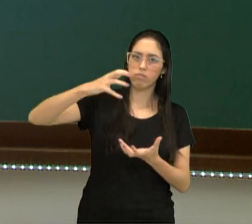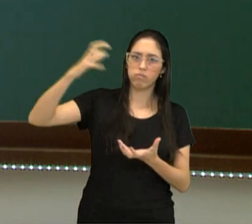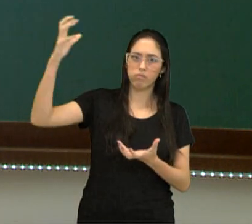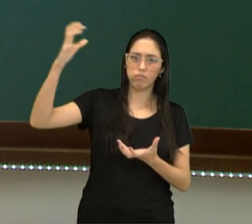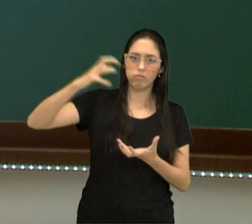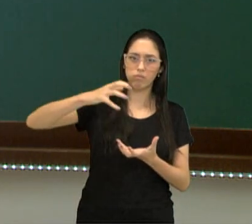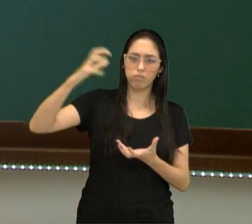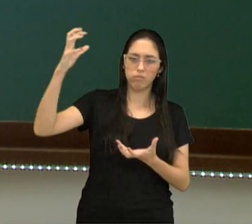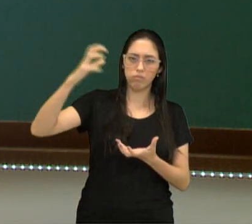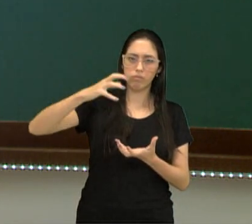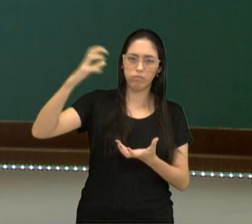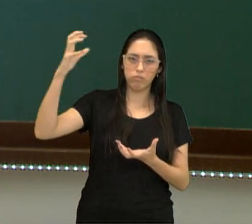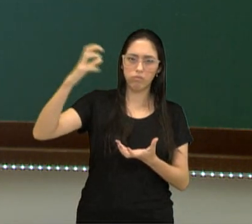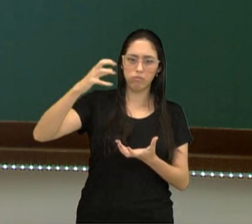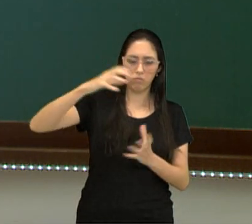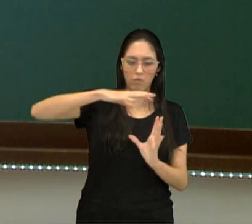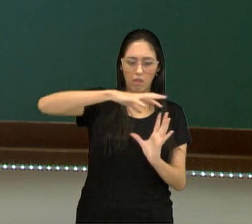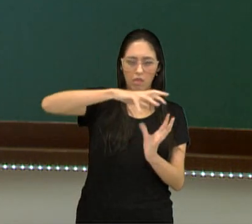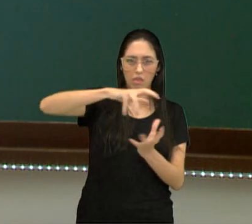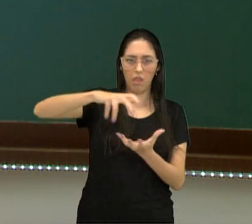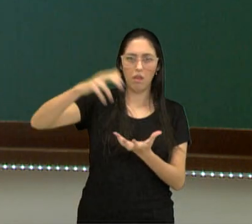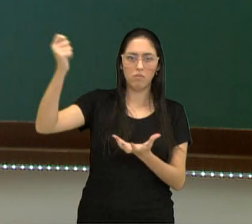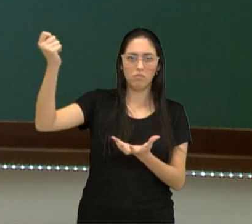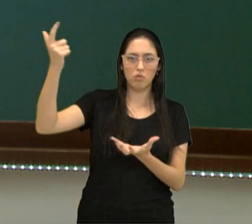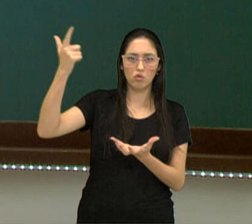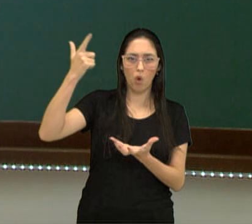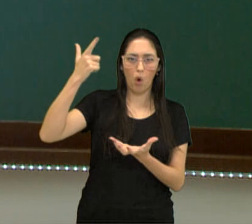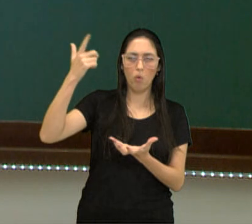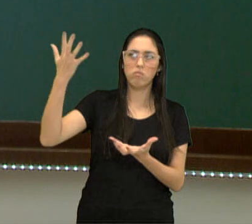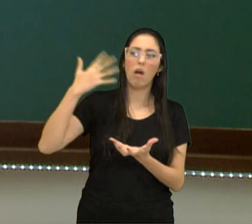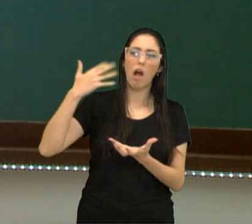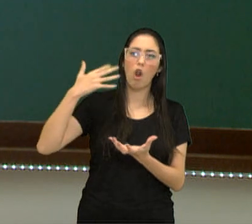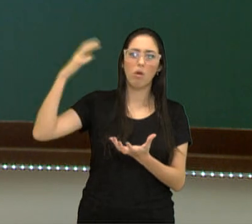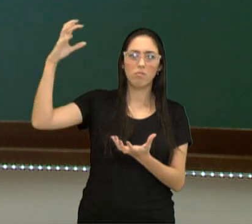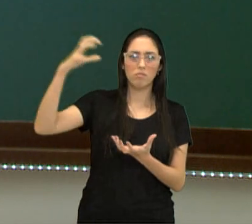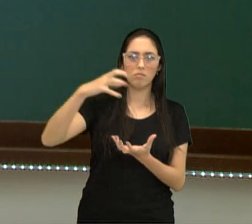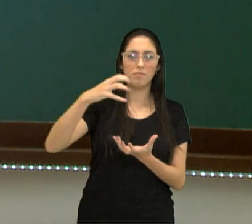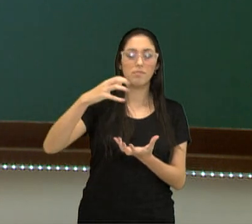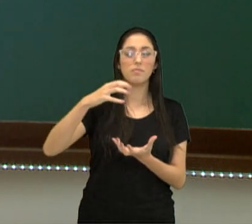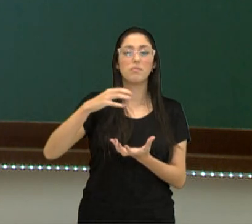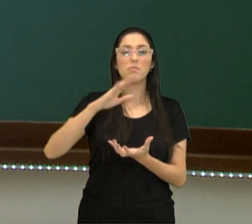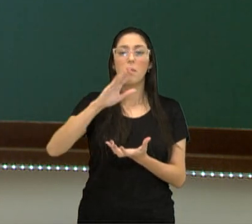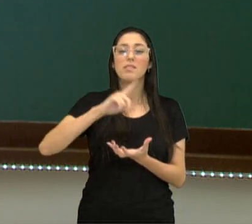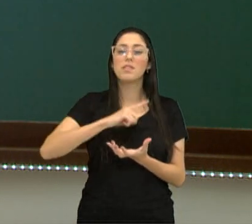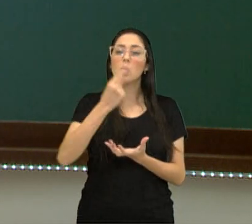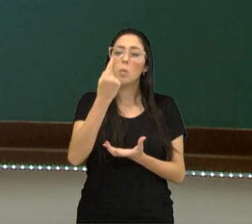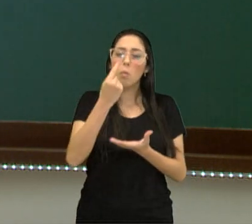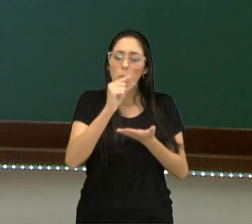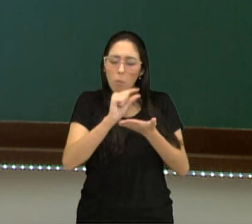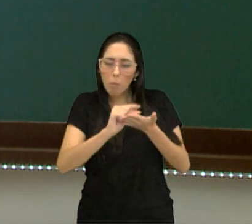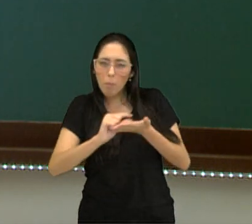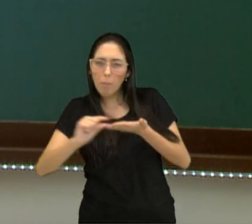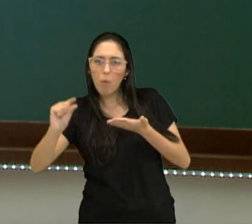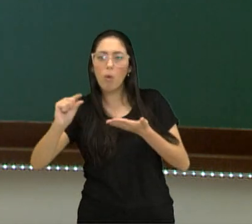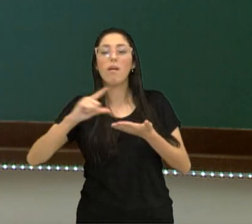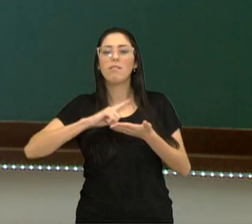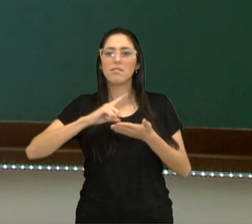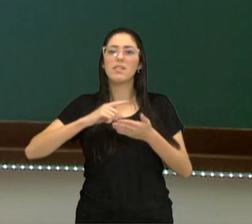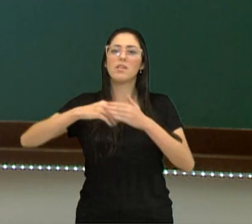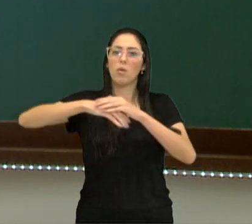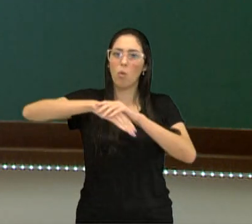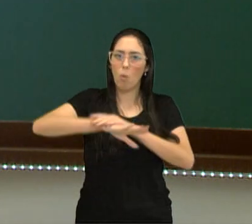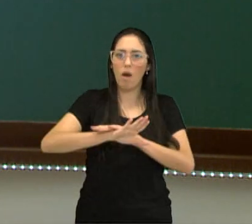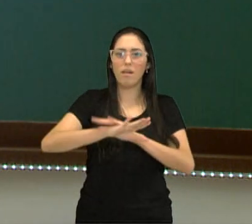a superfície são refletidos. Porém, uma parte significativa deles acaba sendo retida